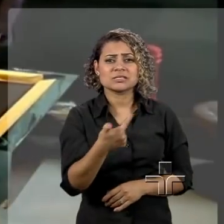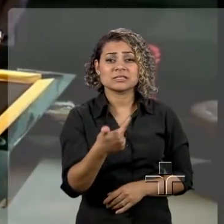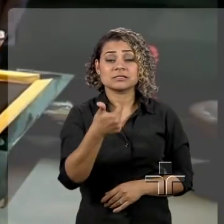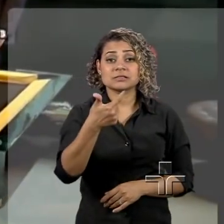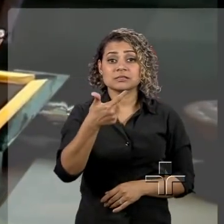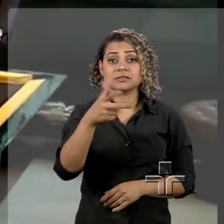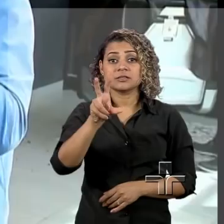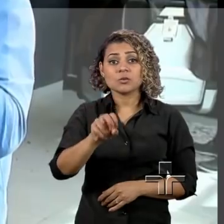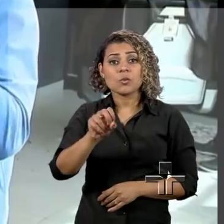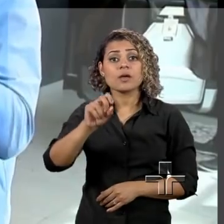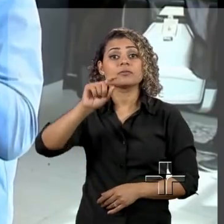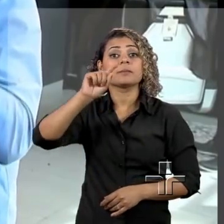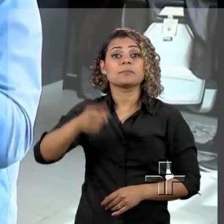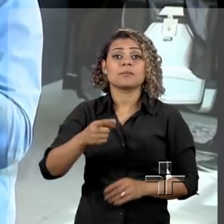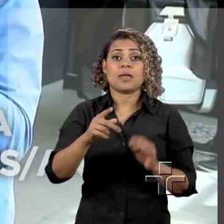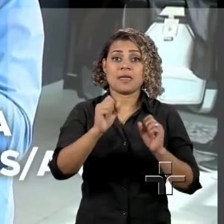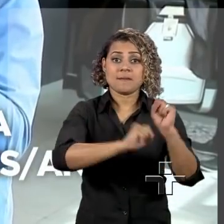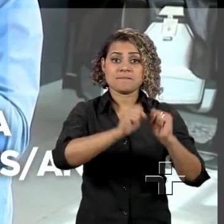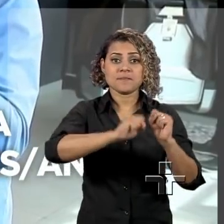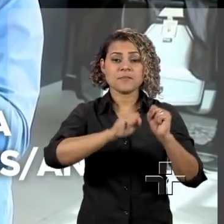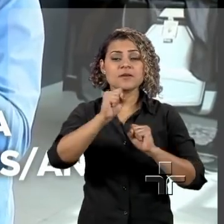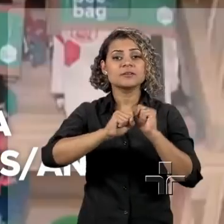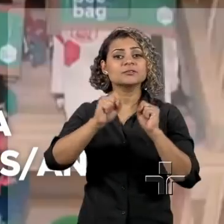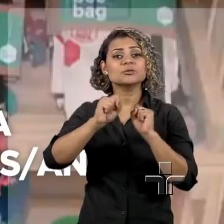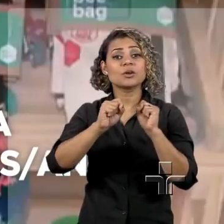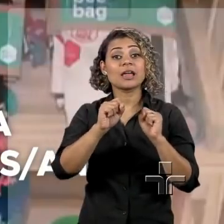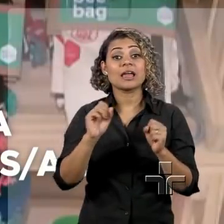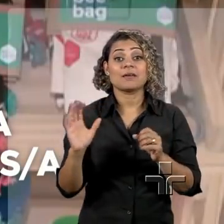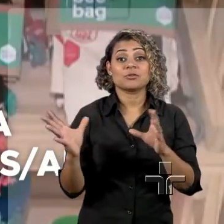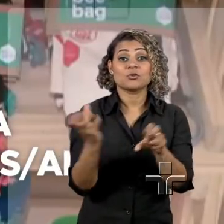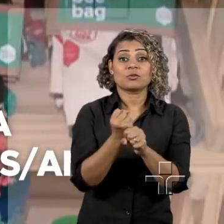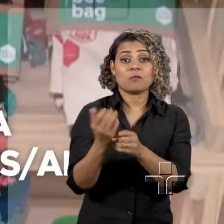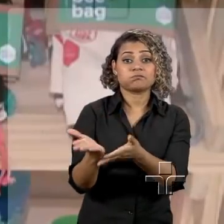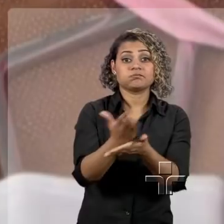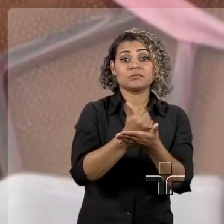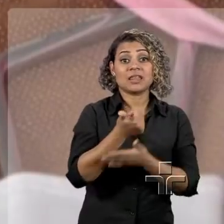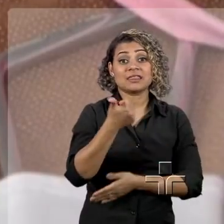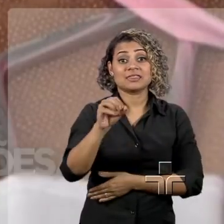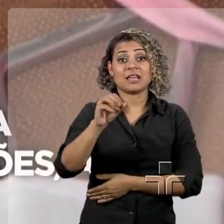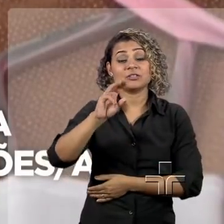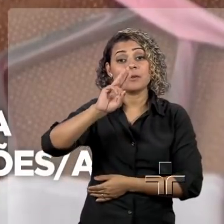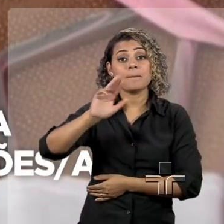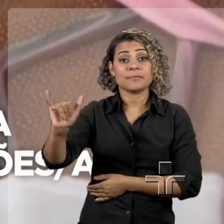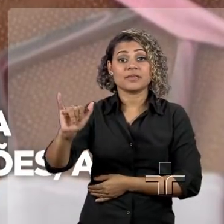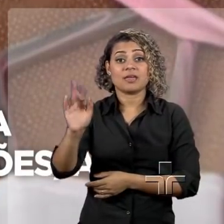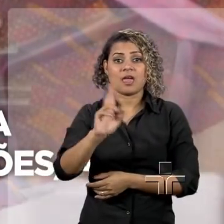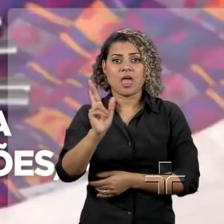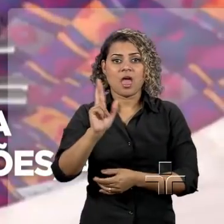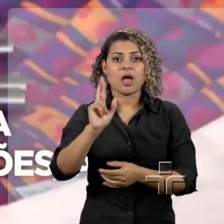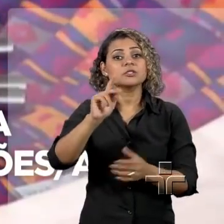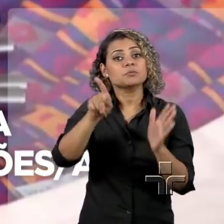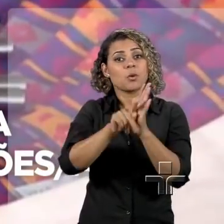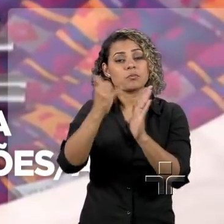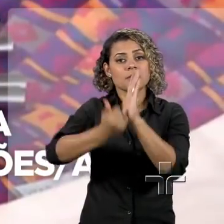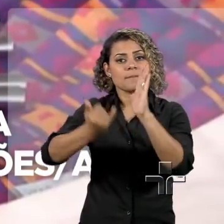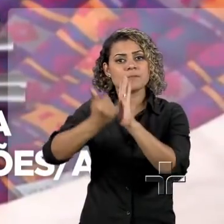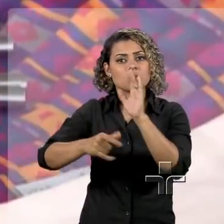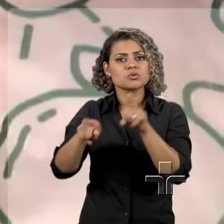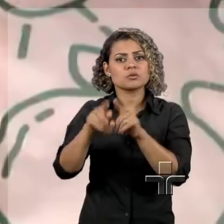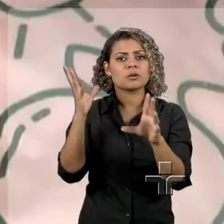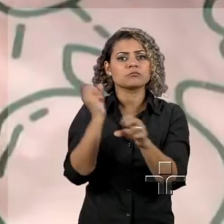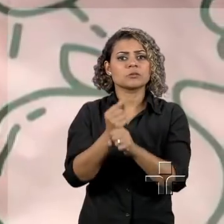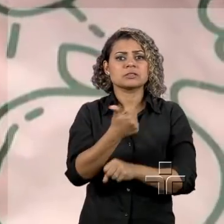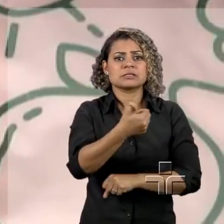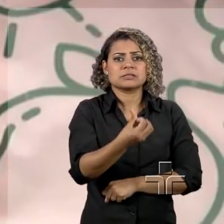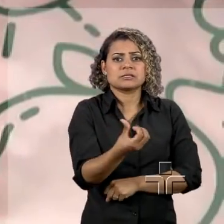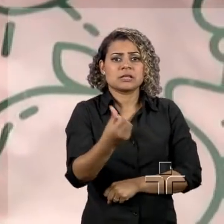mil empresas no segmento, que movimenta 10 bilhões e meio em impostos e fatura 161 bilhões de reais por